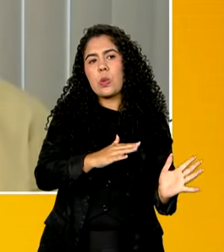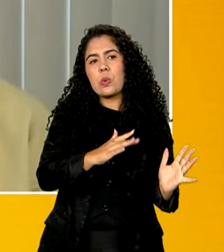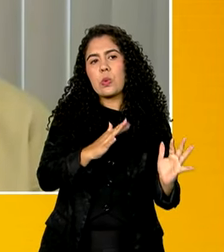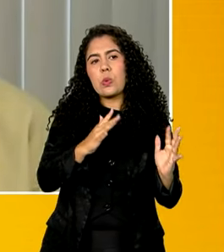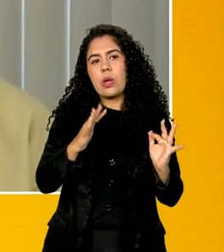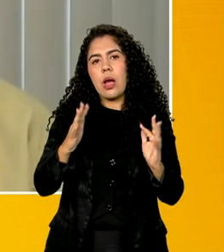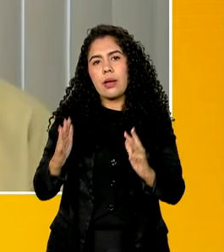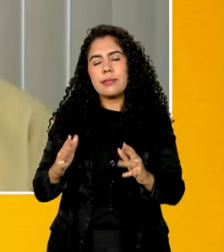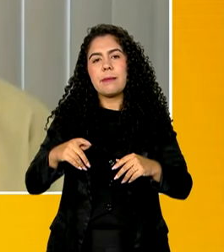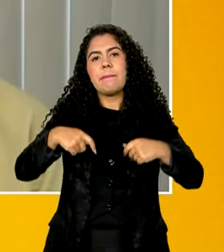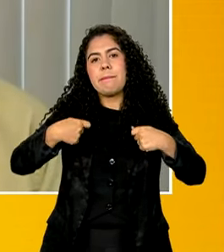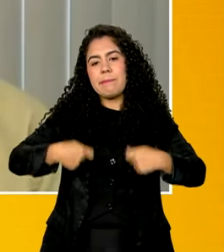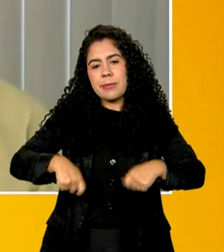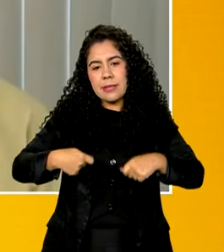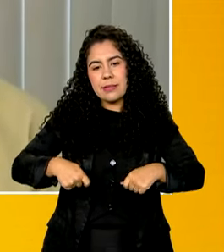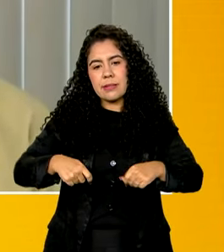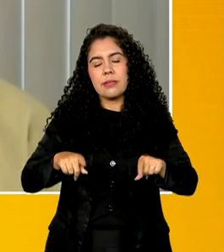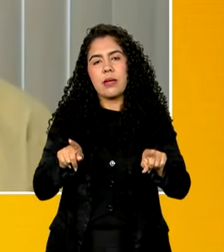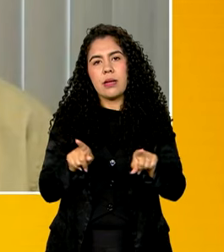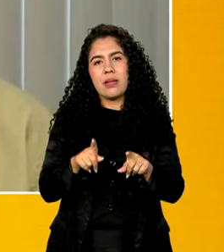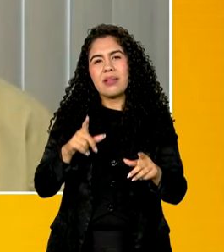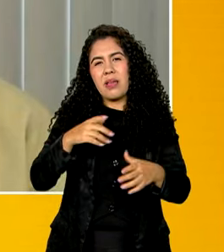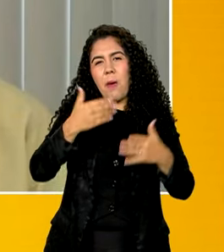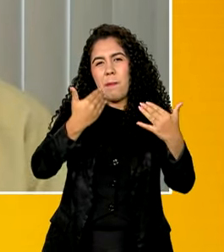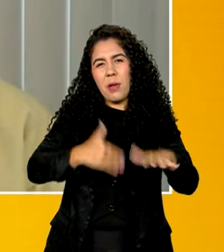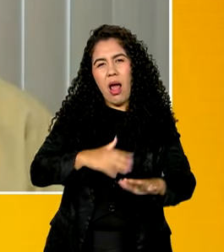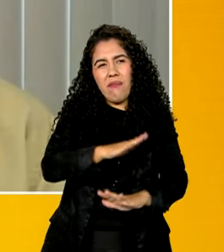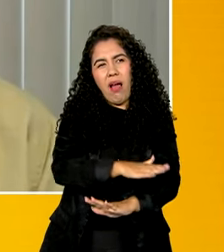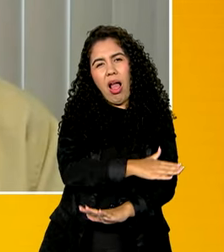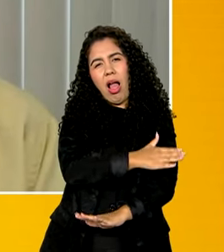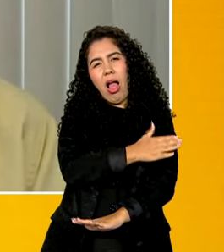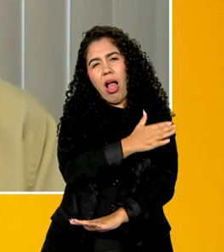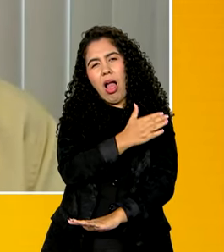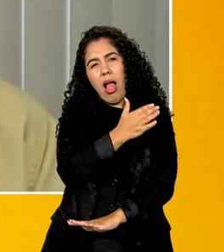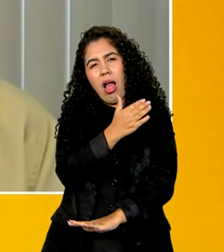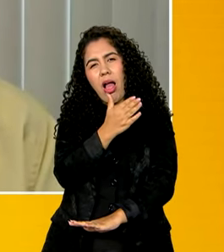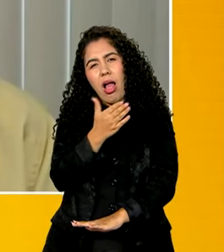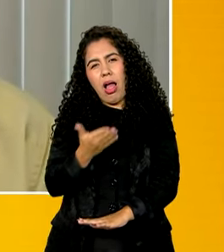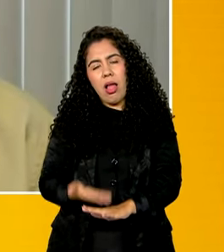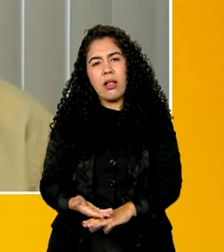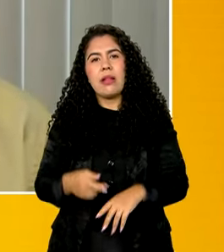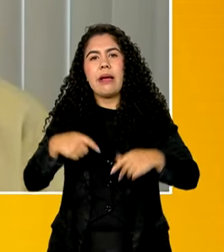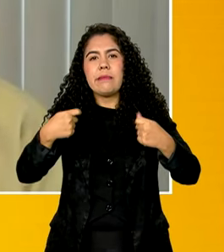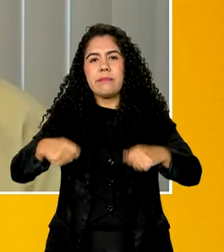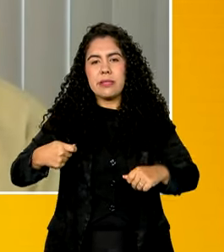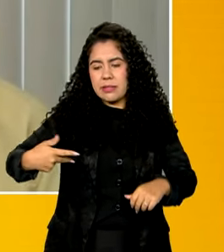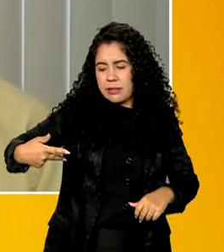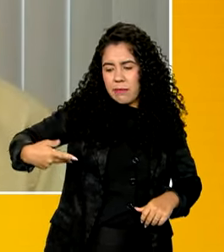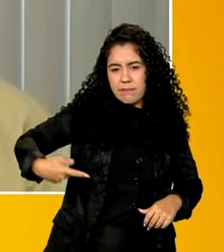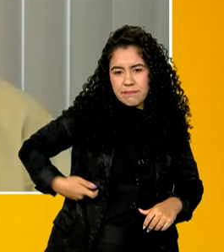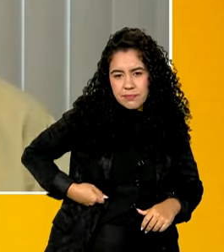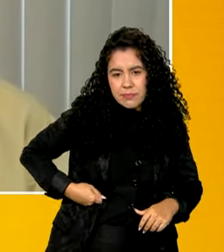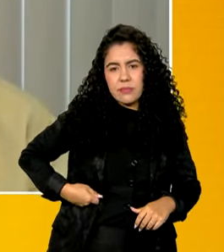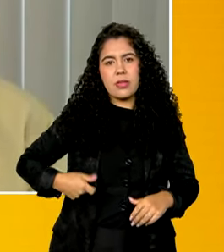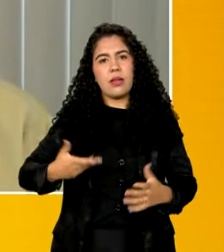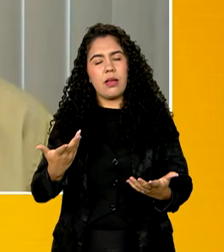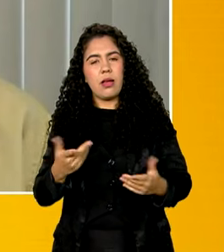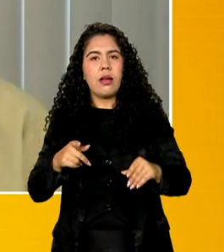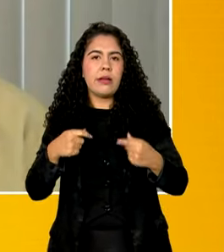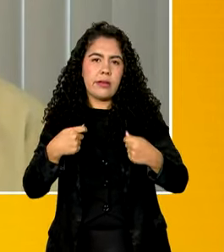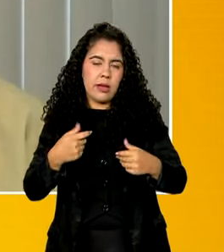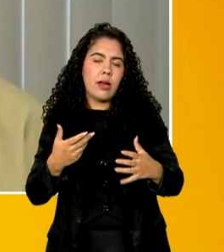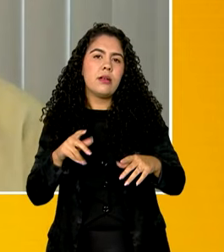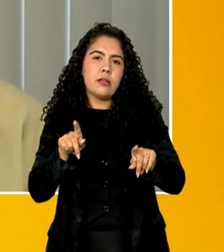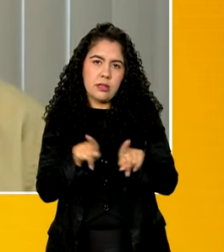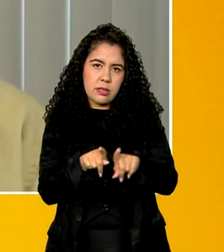precisam portar, né? Ainda mais com uma jornada tão longa como essa que eu falei, eles precisam portar insulina, precisam fazer aplicação. Então, nós